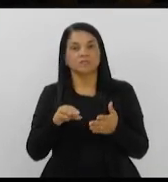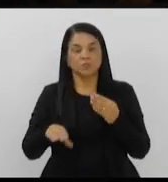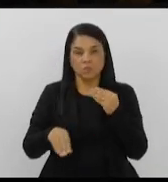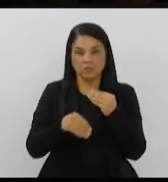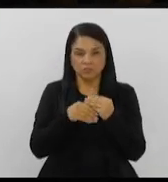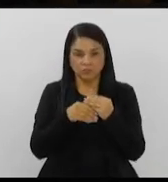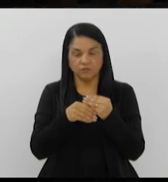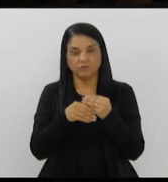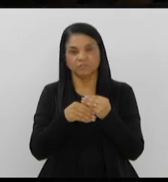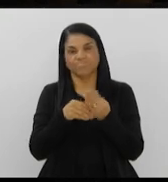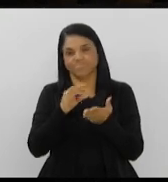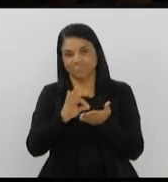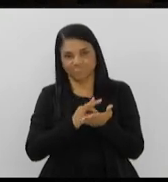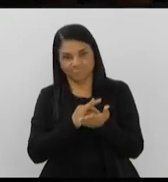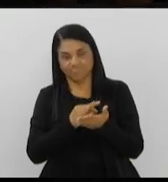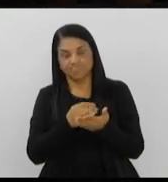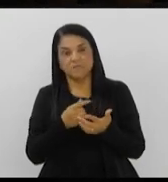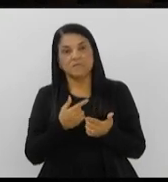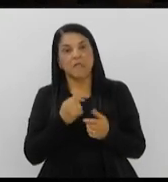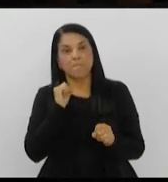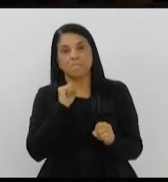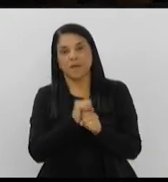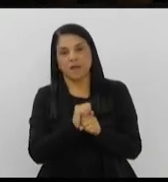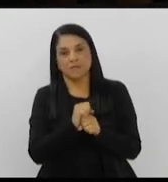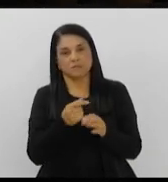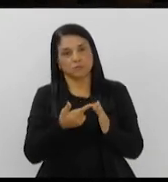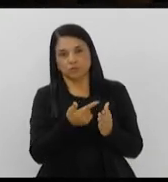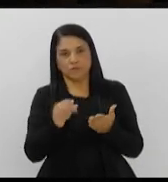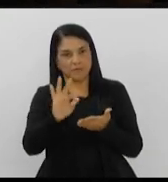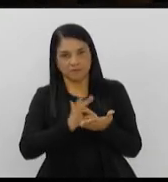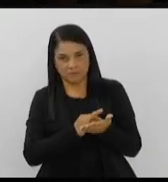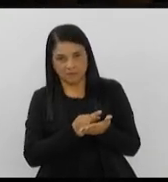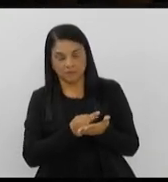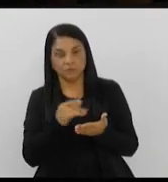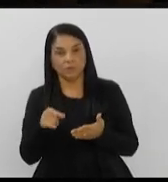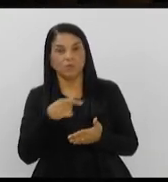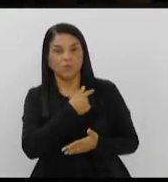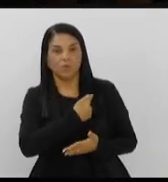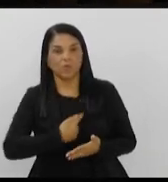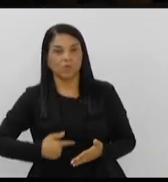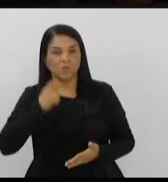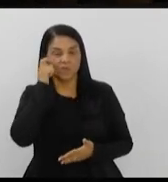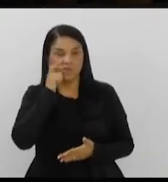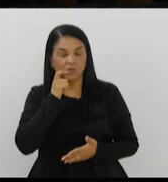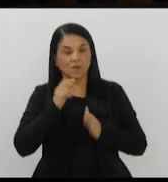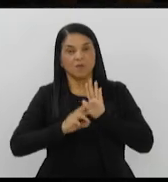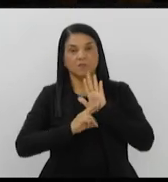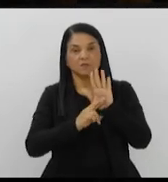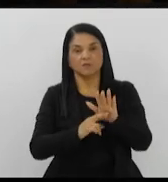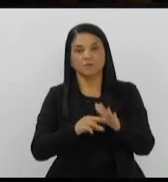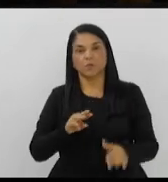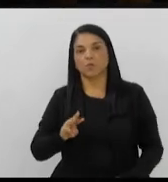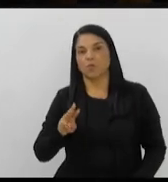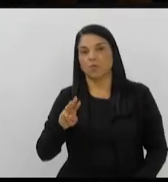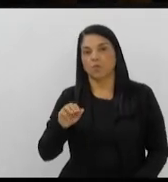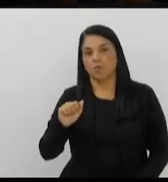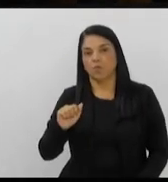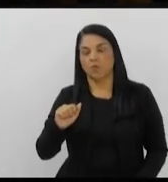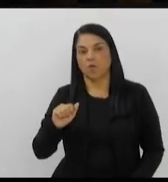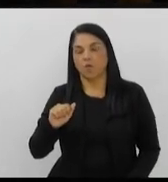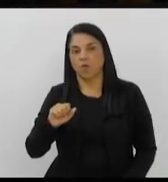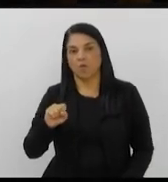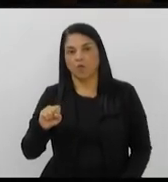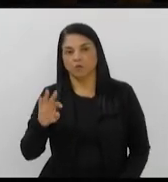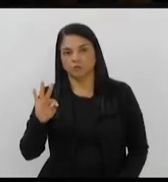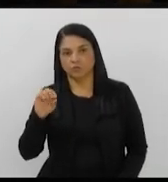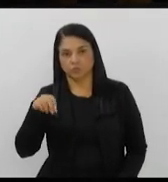parar. Nesse aditivo, o governo Cláudio Castro, representado pelo senhor Washington Reis, assumiu a dívida